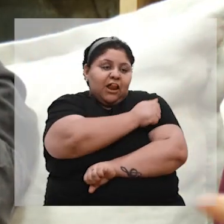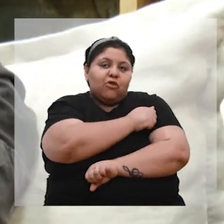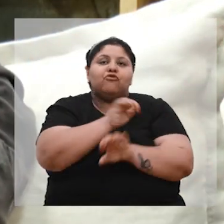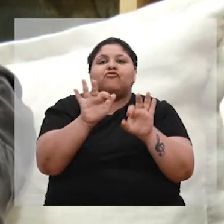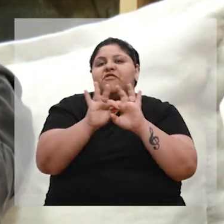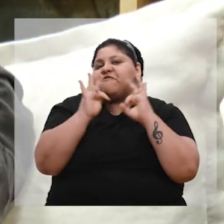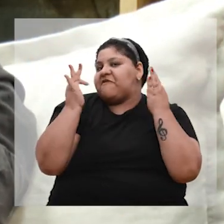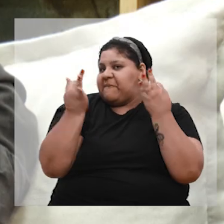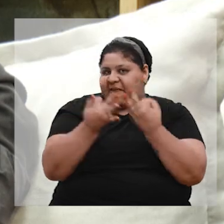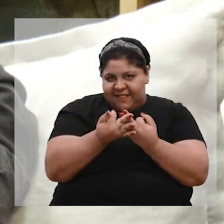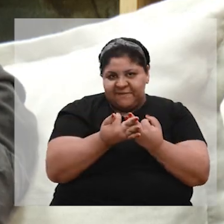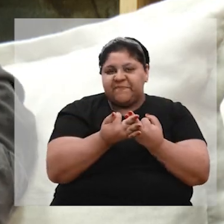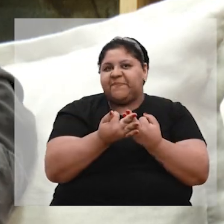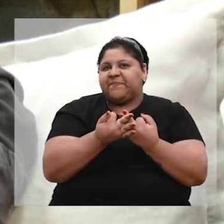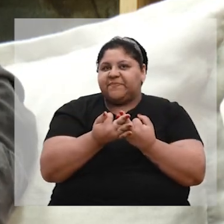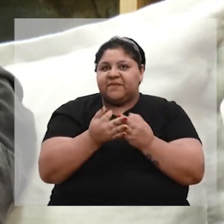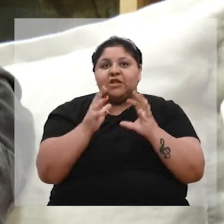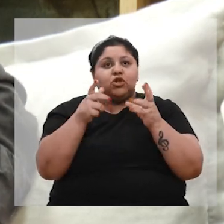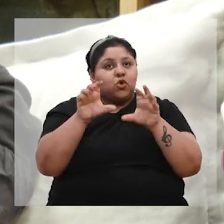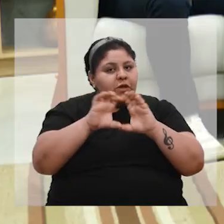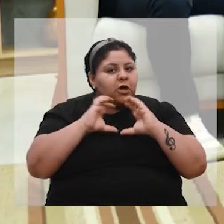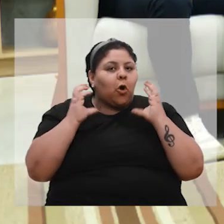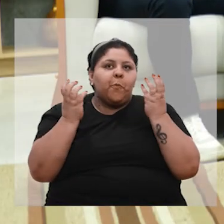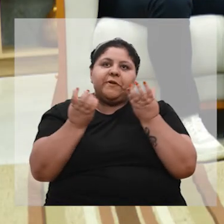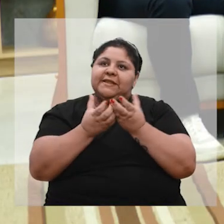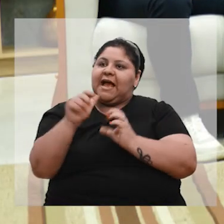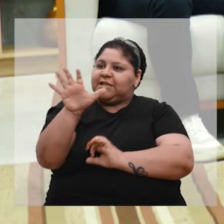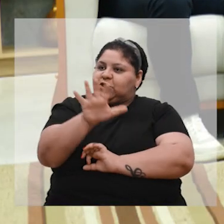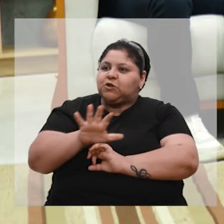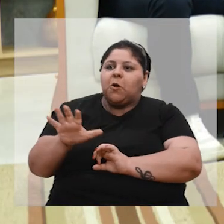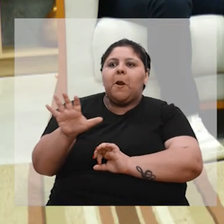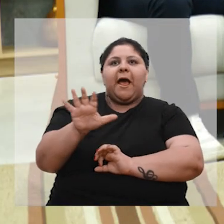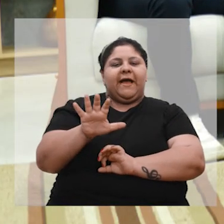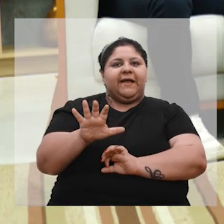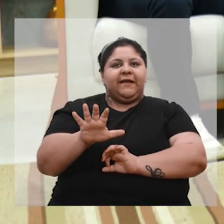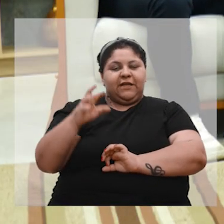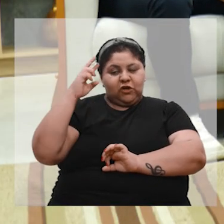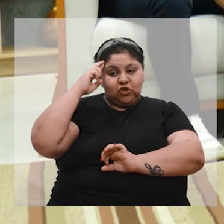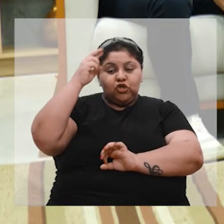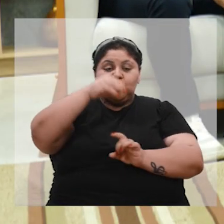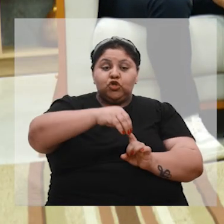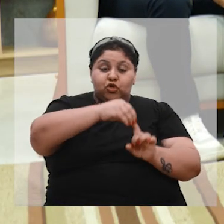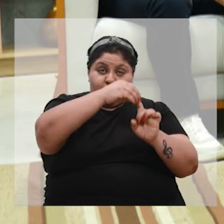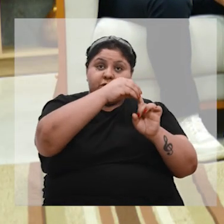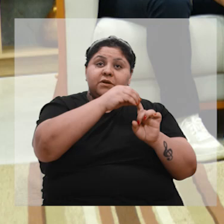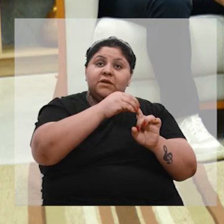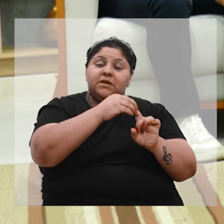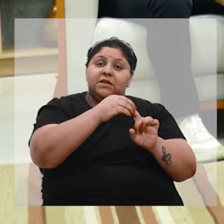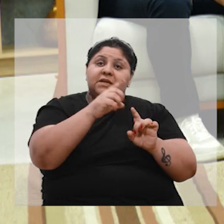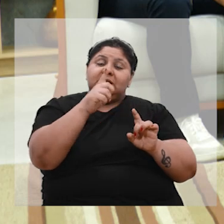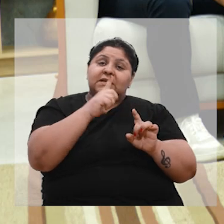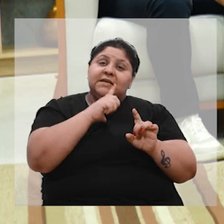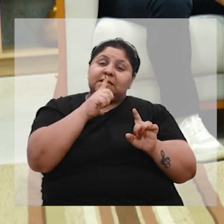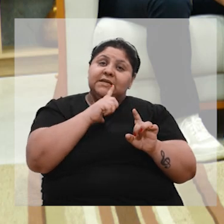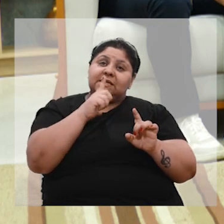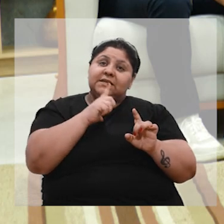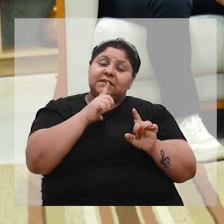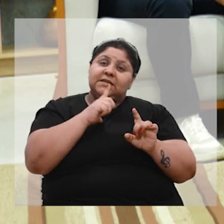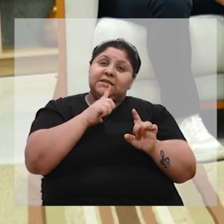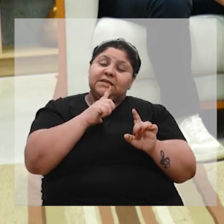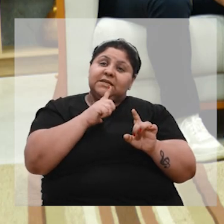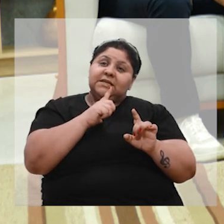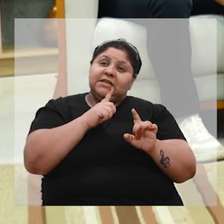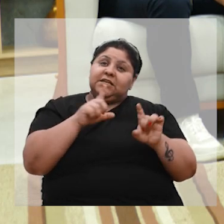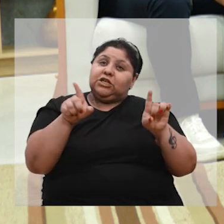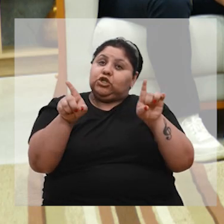pai de aluno. Né? Toda a comunidade escolar. Toda a comunidade escolar, e o diretor, principalmente o diretor, ele traz essa